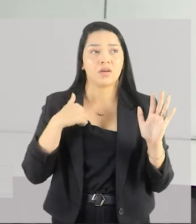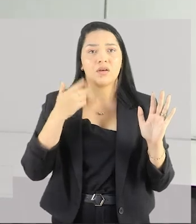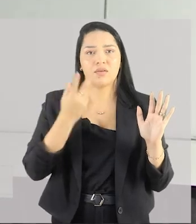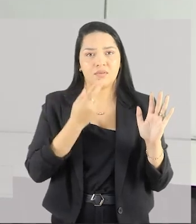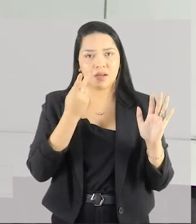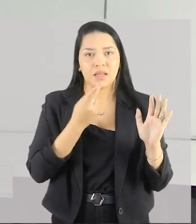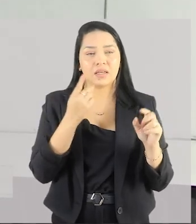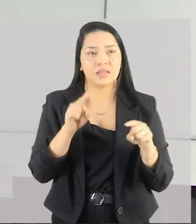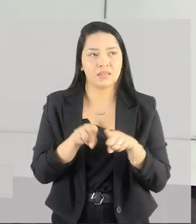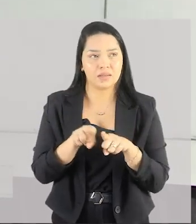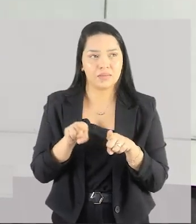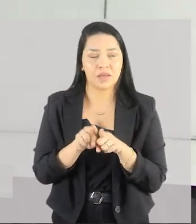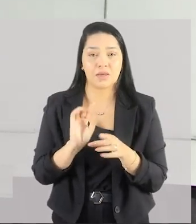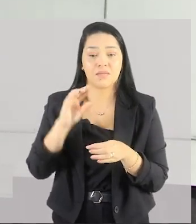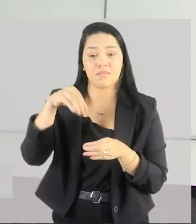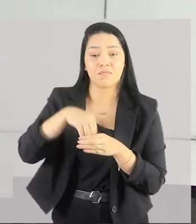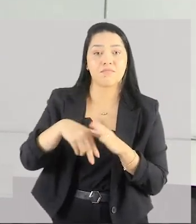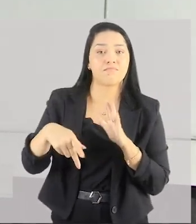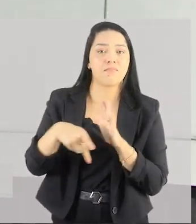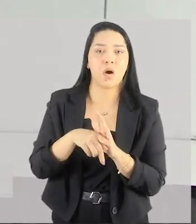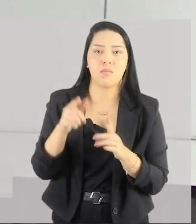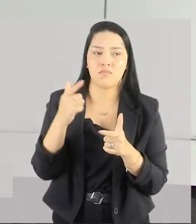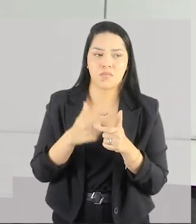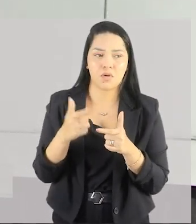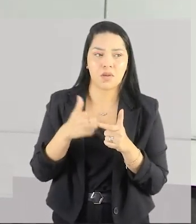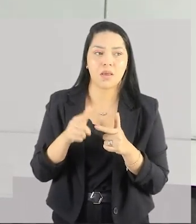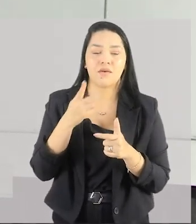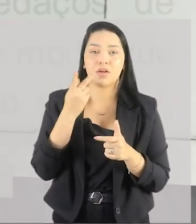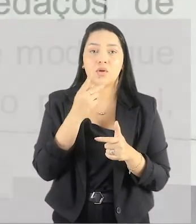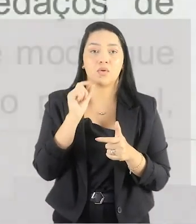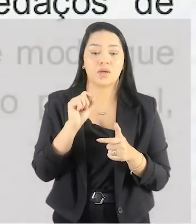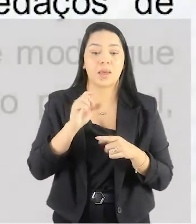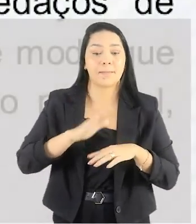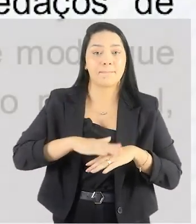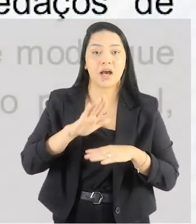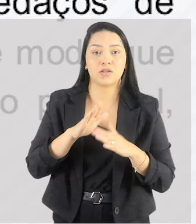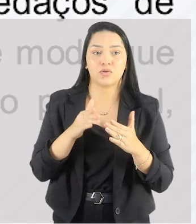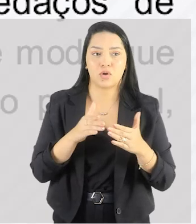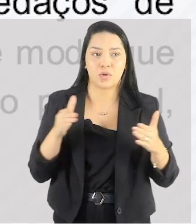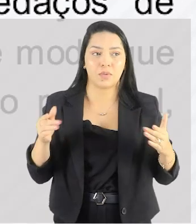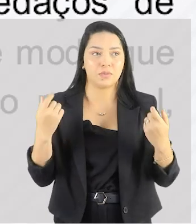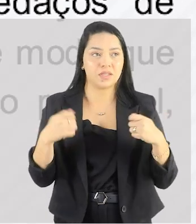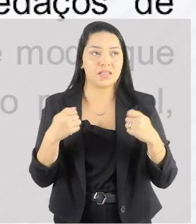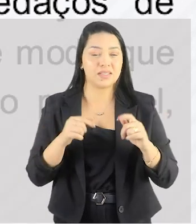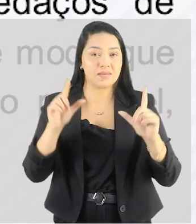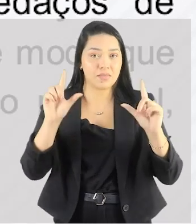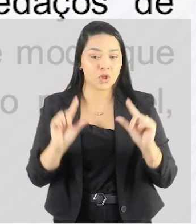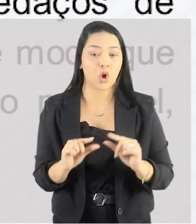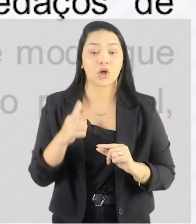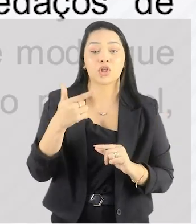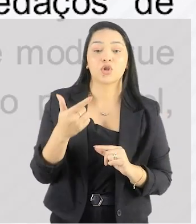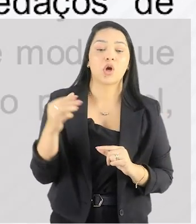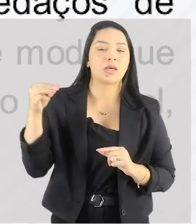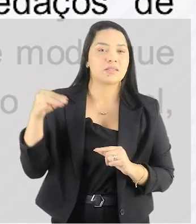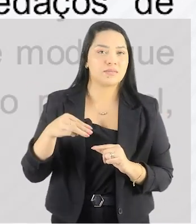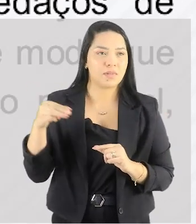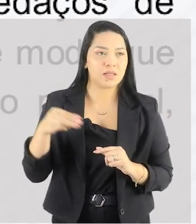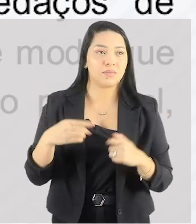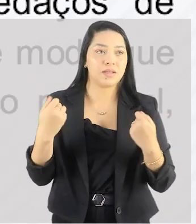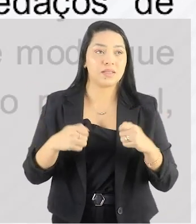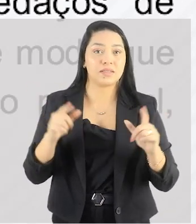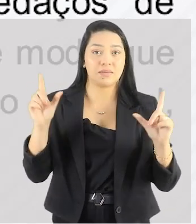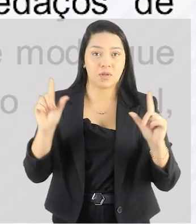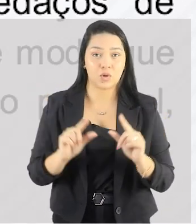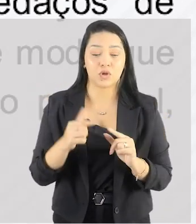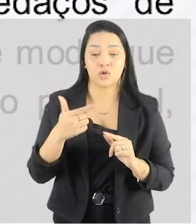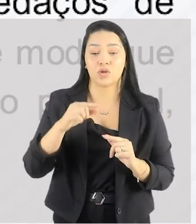foi uma condição intrínseca do problema. Ele disse o seguinte, mas o comprimento tem que ser menor que 2 metros. Então tem que ser menor